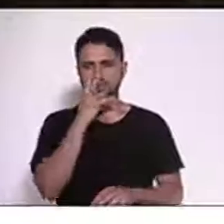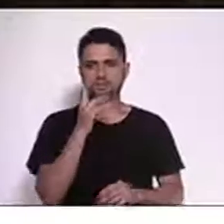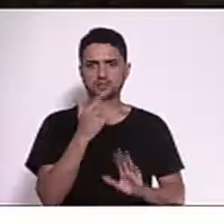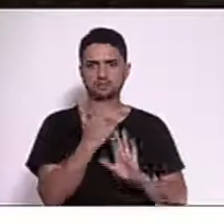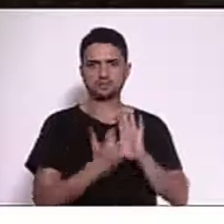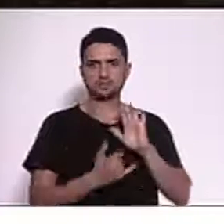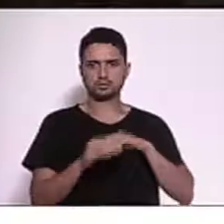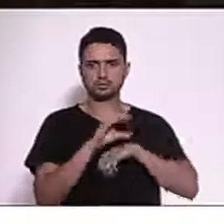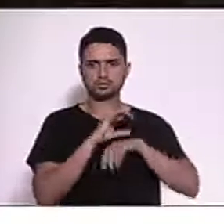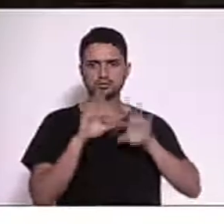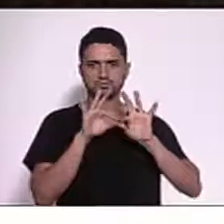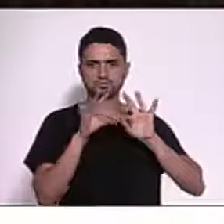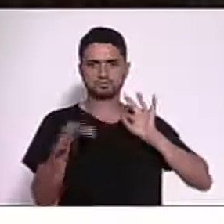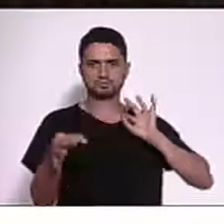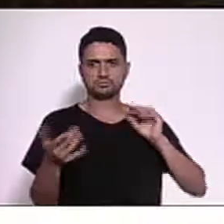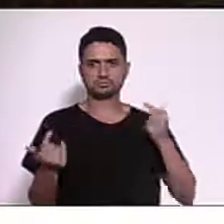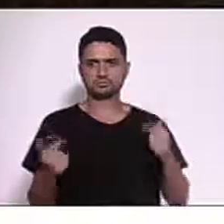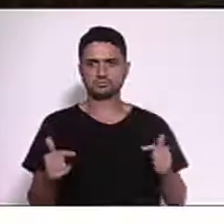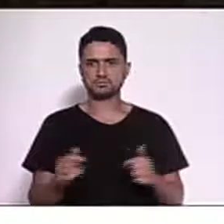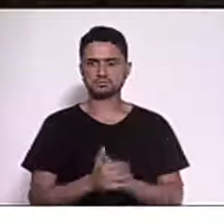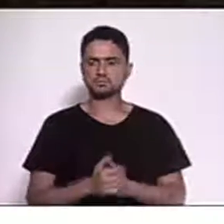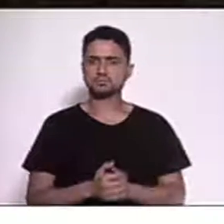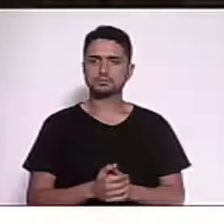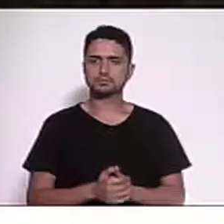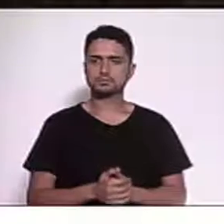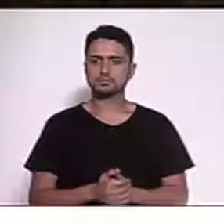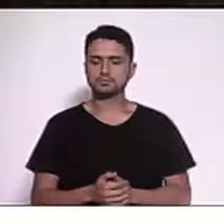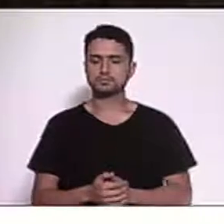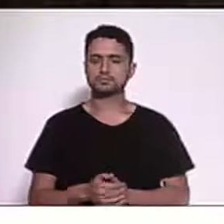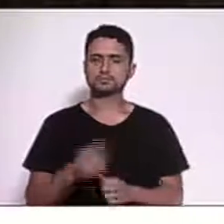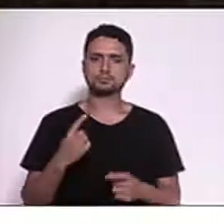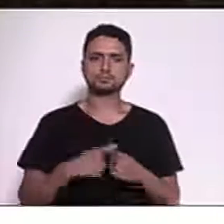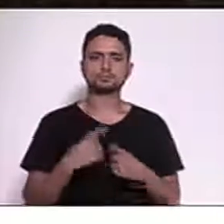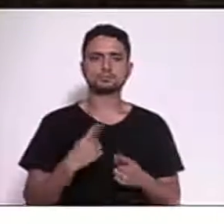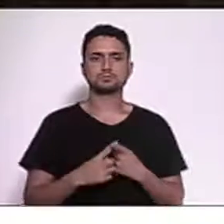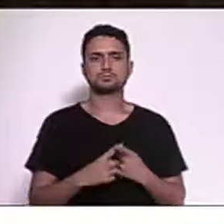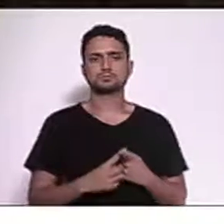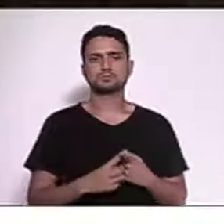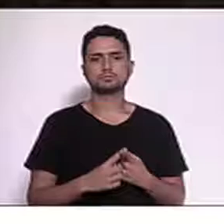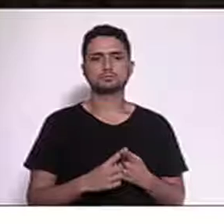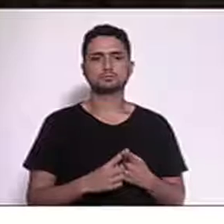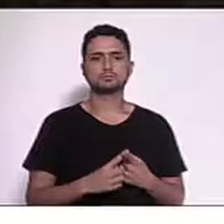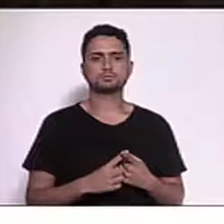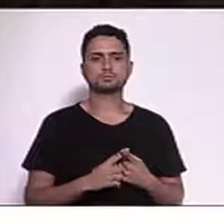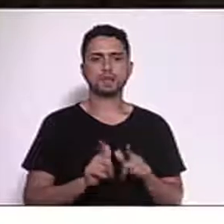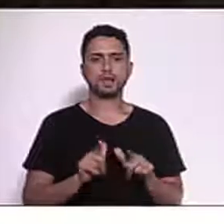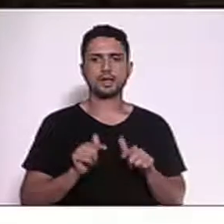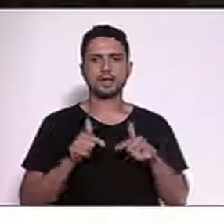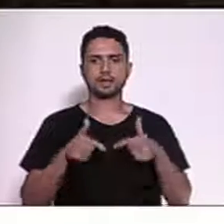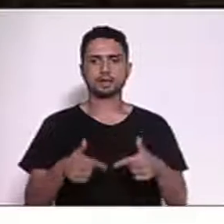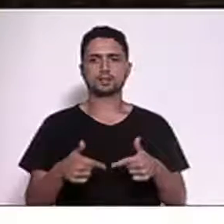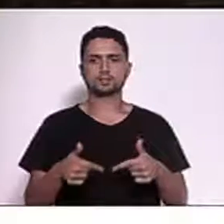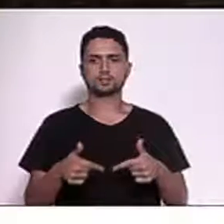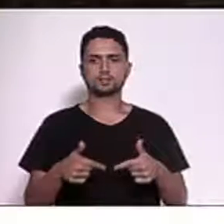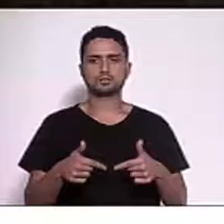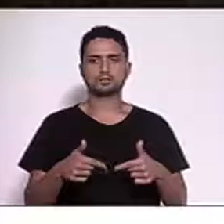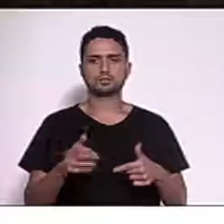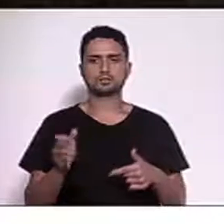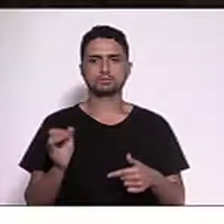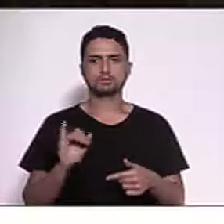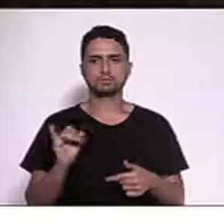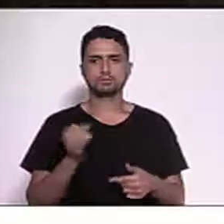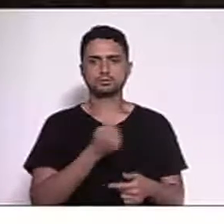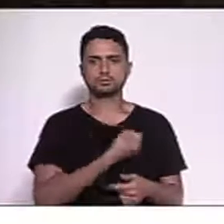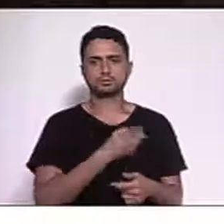República, quando, ao adotar o ato institucional número 5, colocá-lo